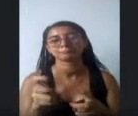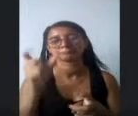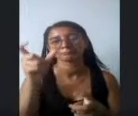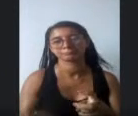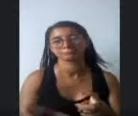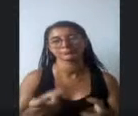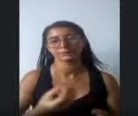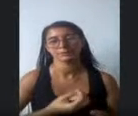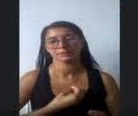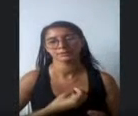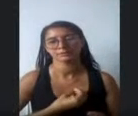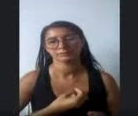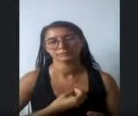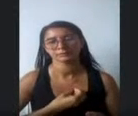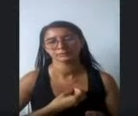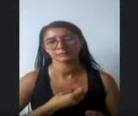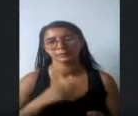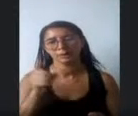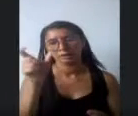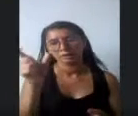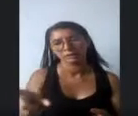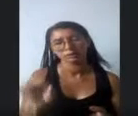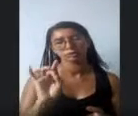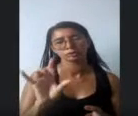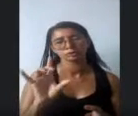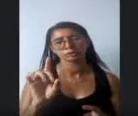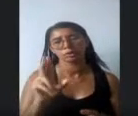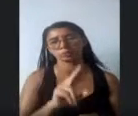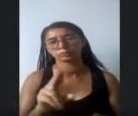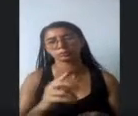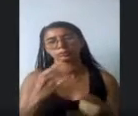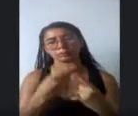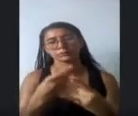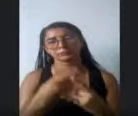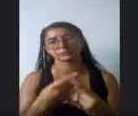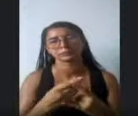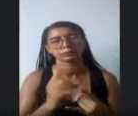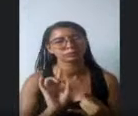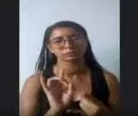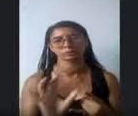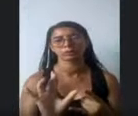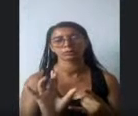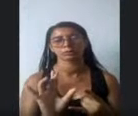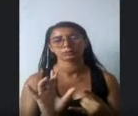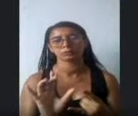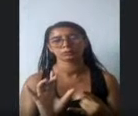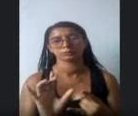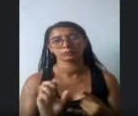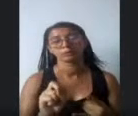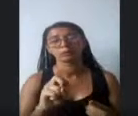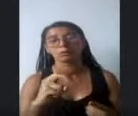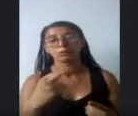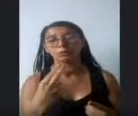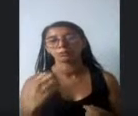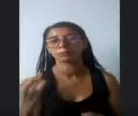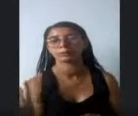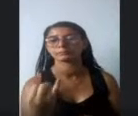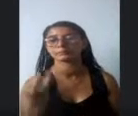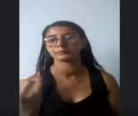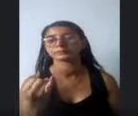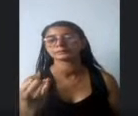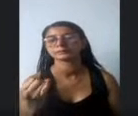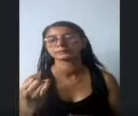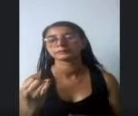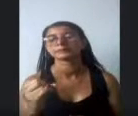ele, só usando o preservativo, será que realmente ele está resolvendo o problema? Ou seria importante também ele estar acompanhando o serviço de